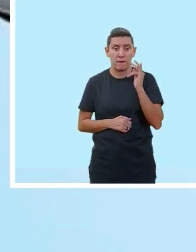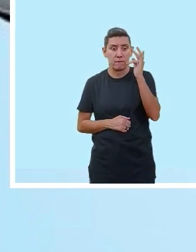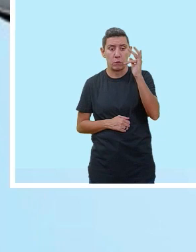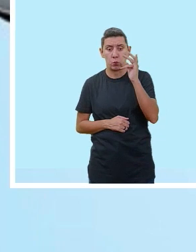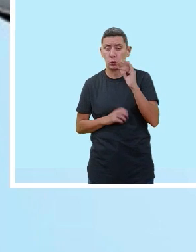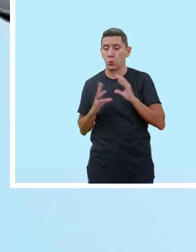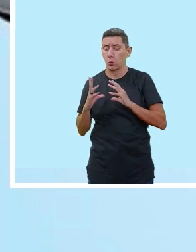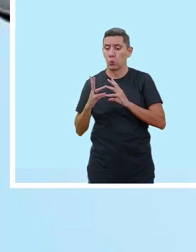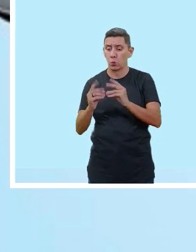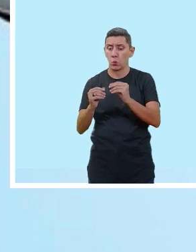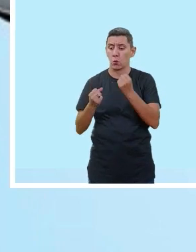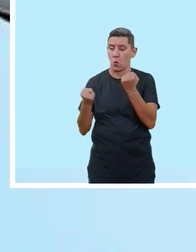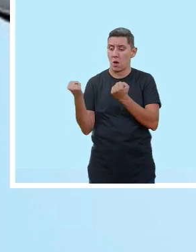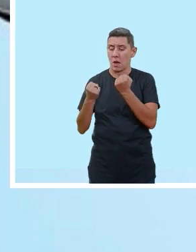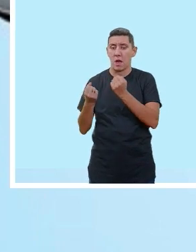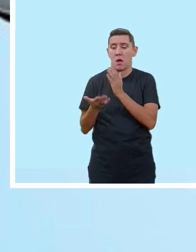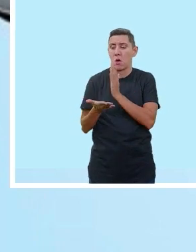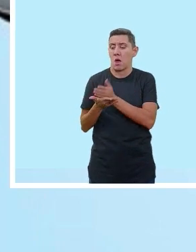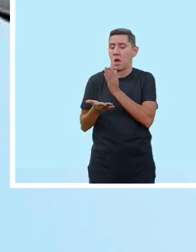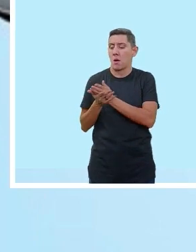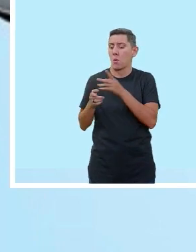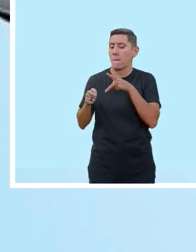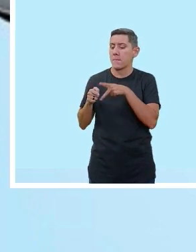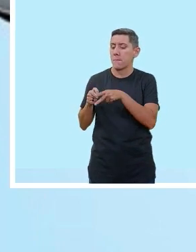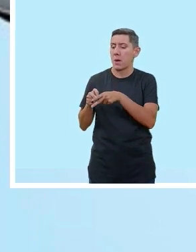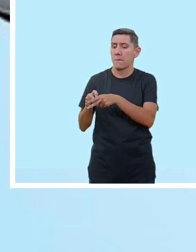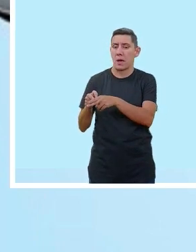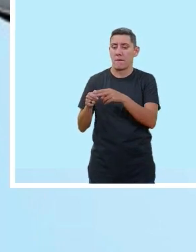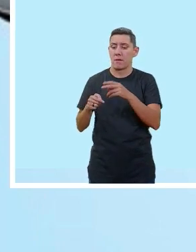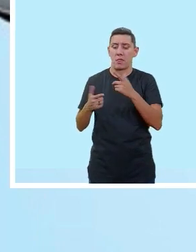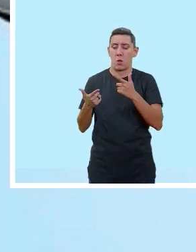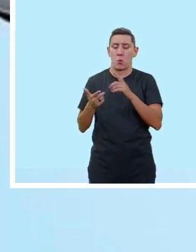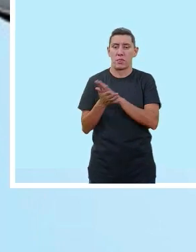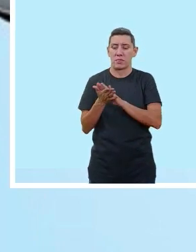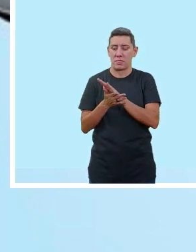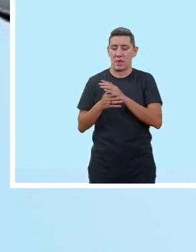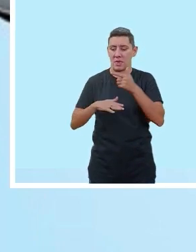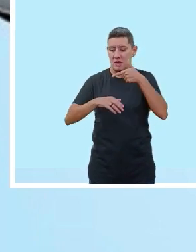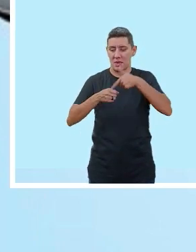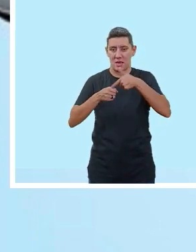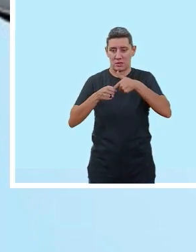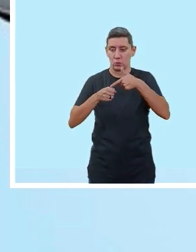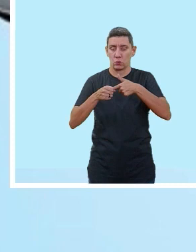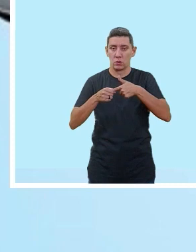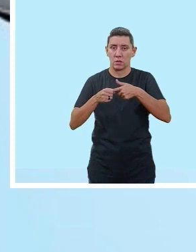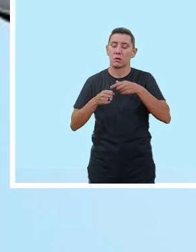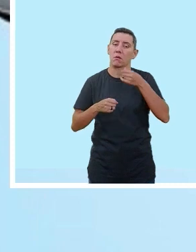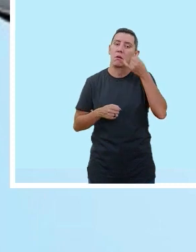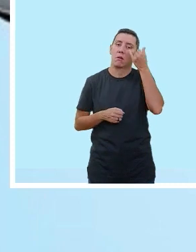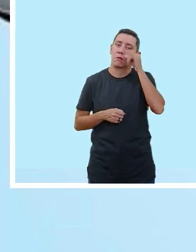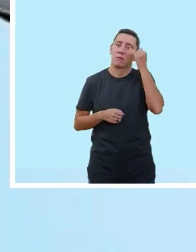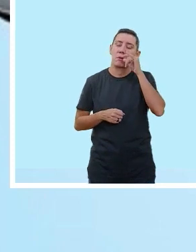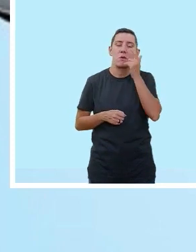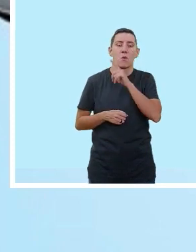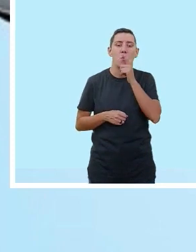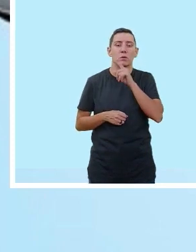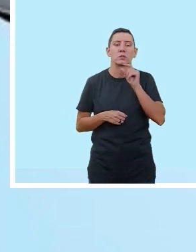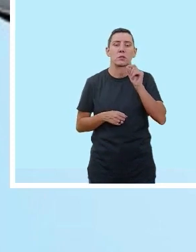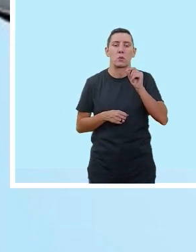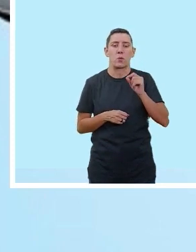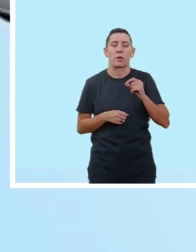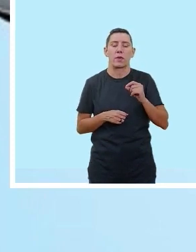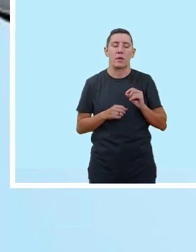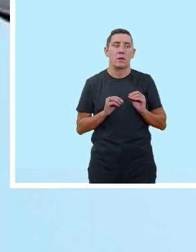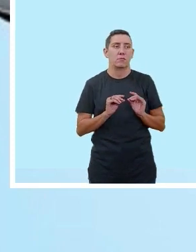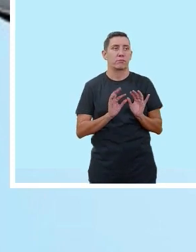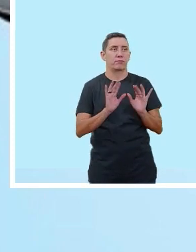para um consumo de energia elétrica, a gente evita a queima do petróleo e de seus derivados,